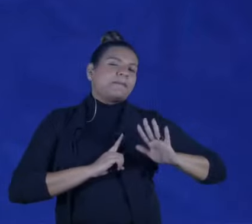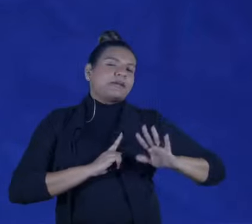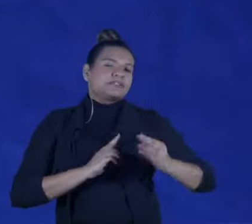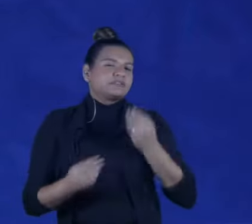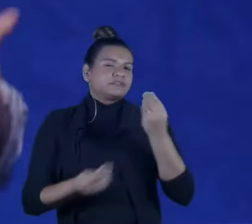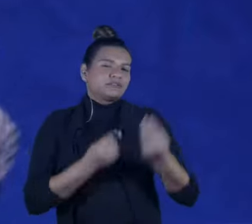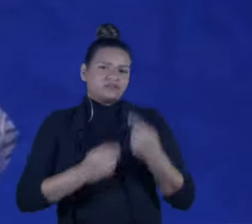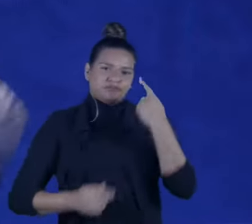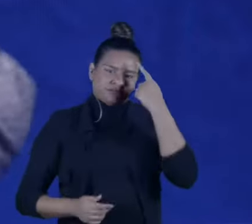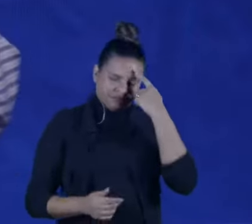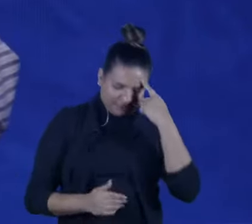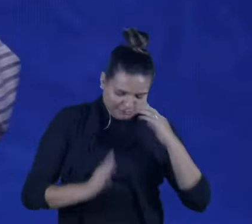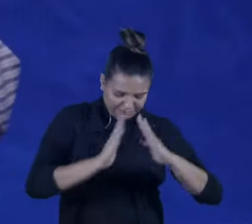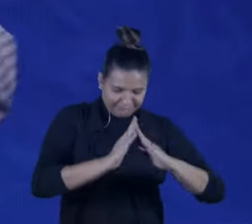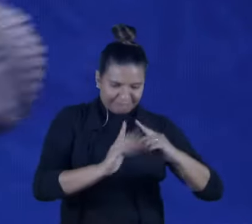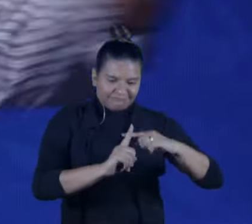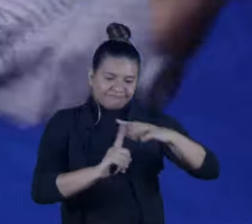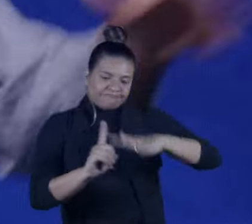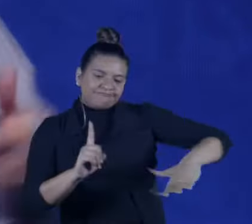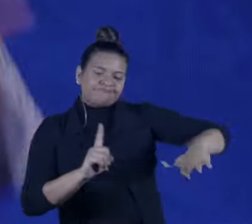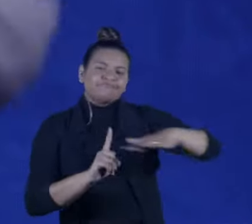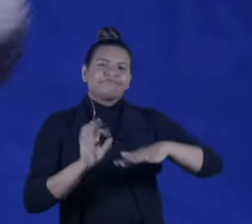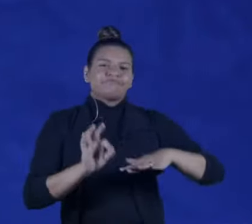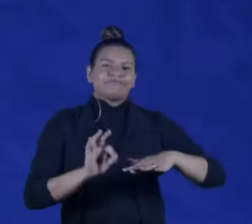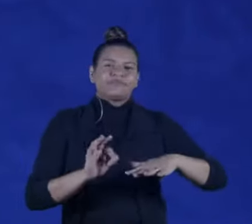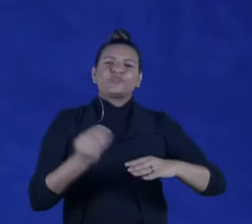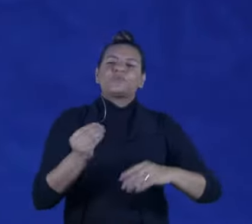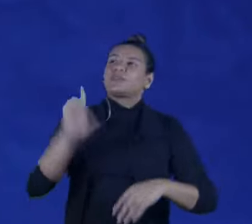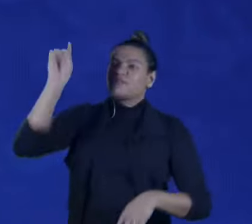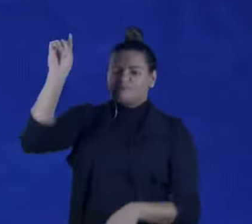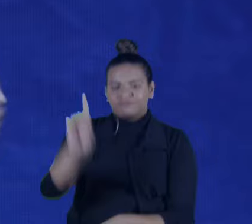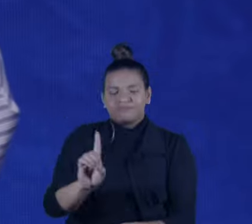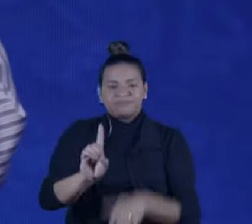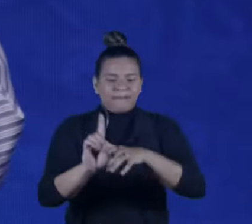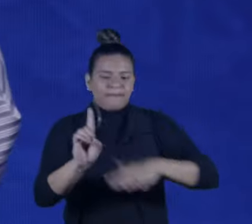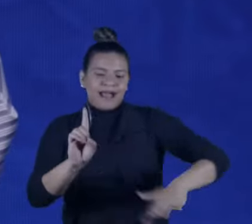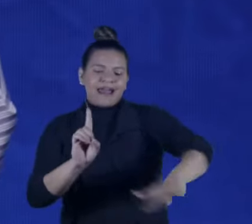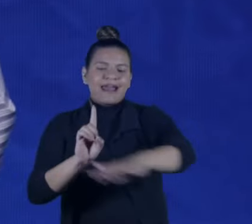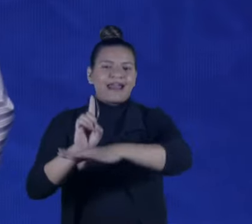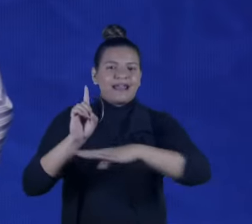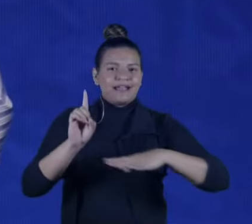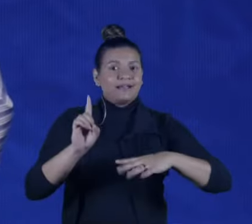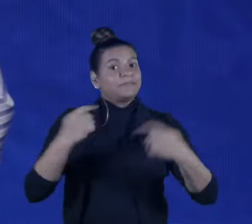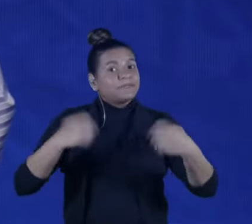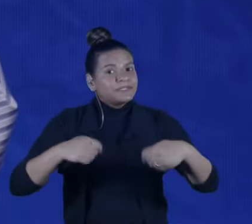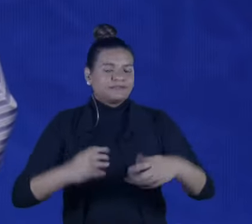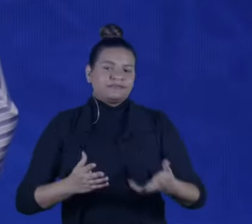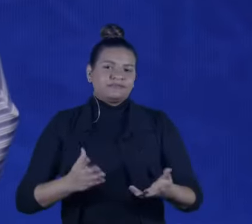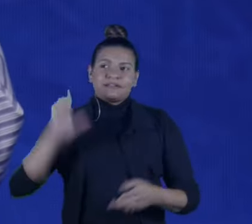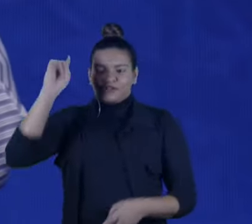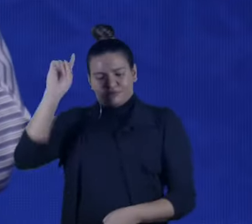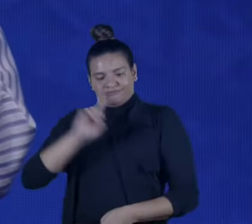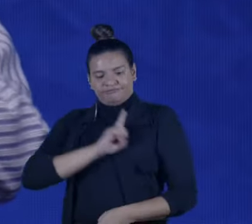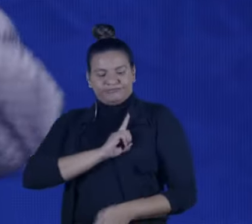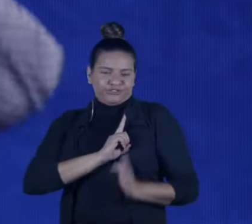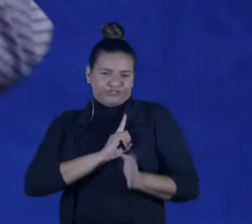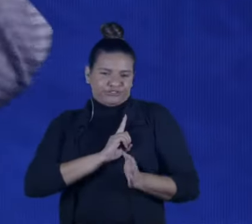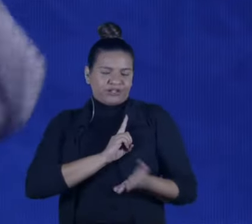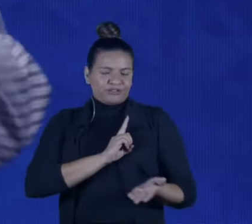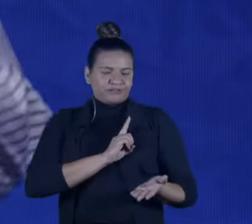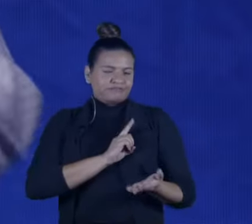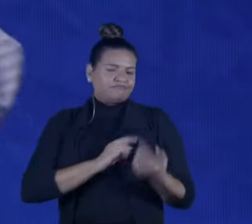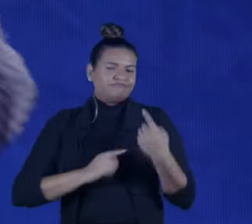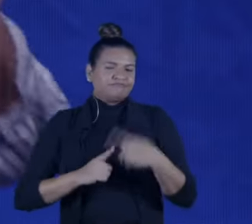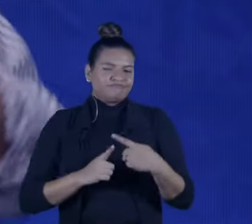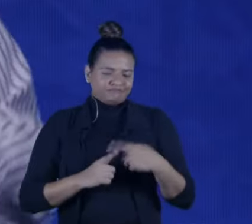de estarmos no corpo seja substituído pelo fato de que o Espírito habita em nós. Por quê? Porque